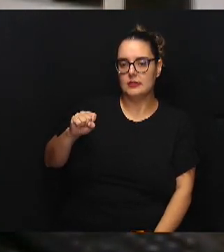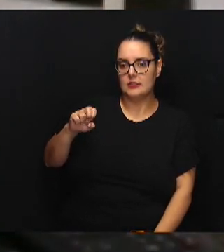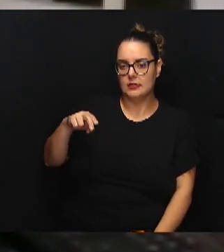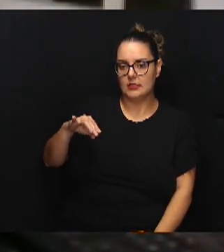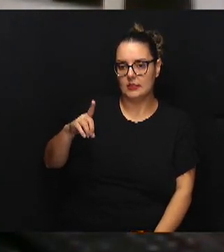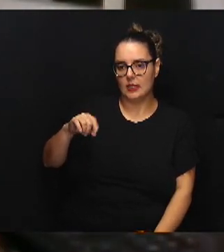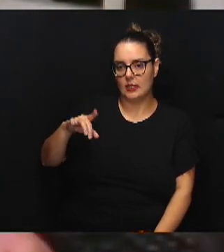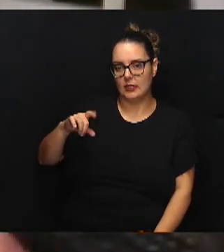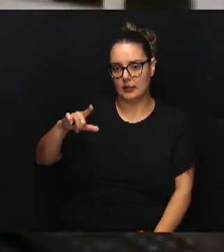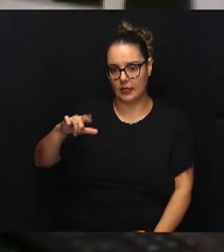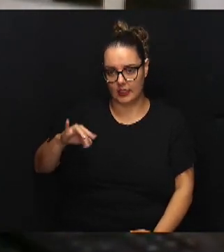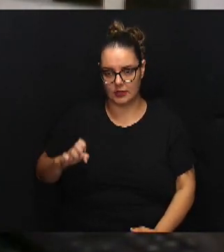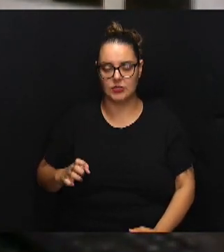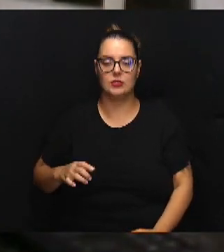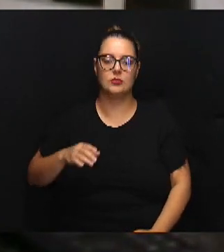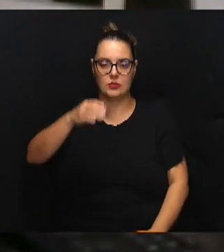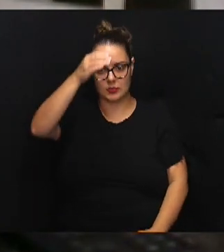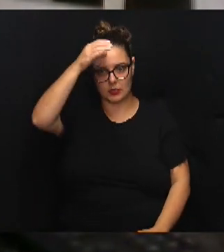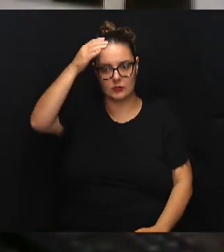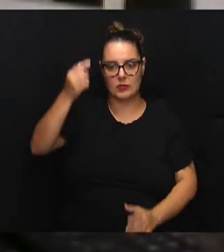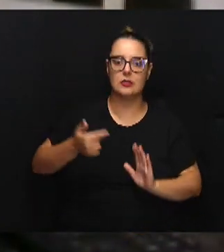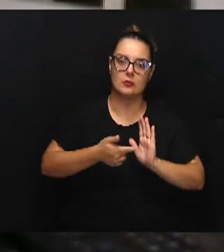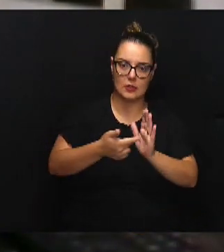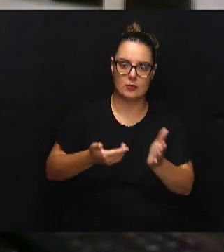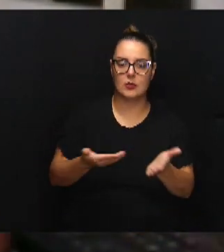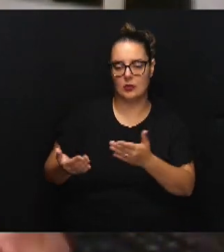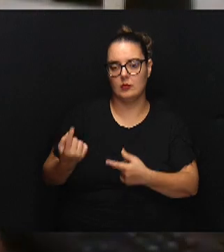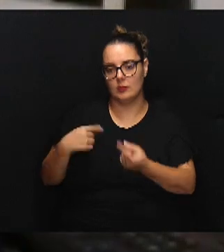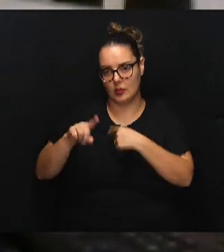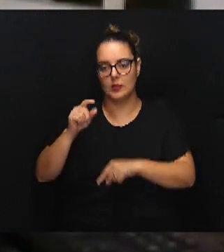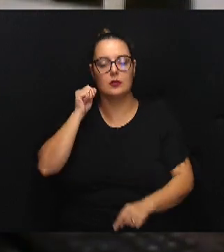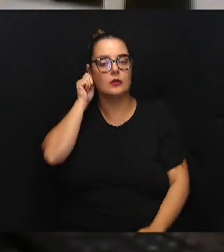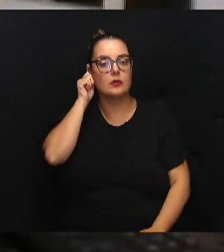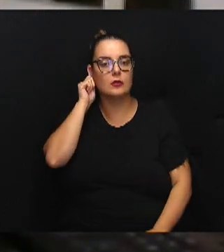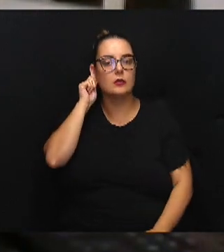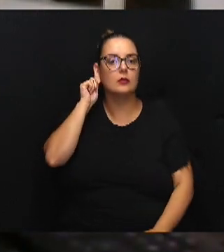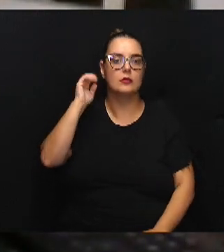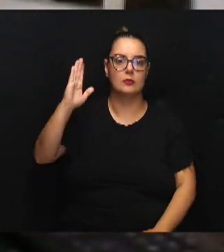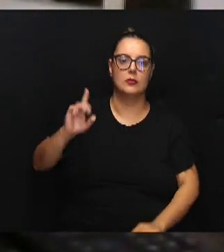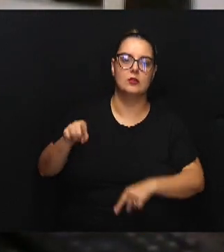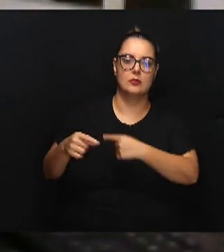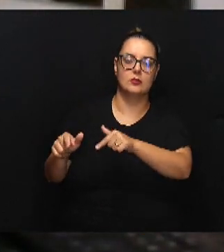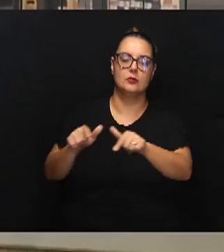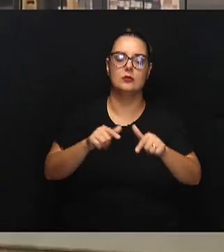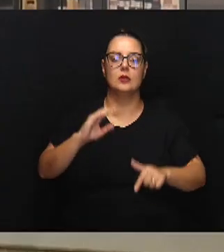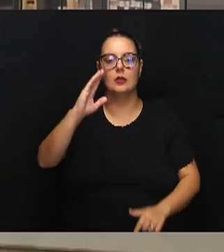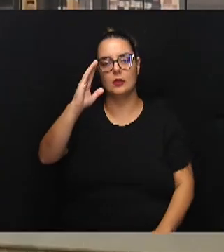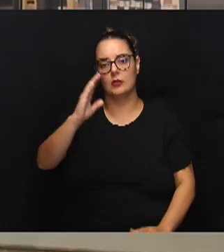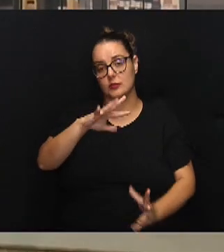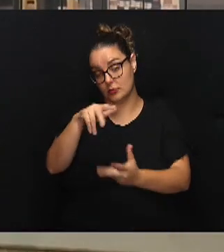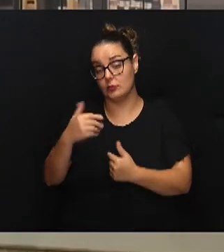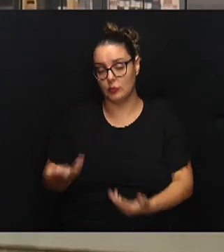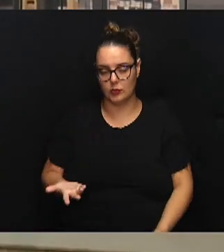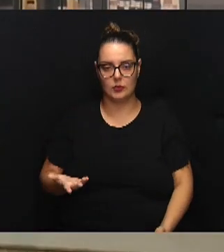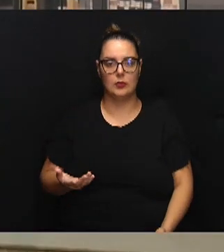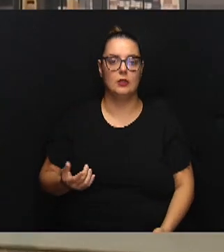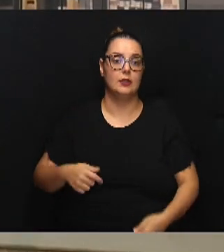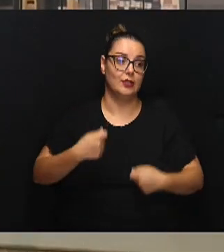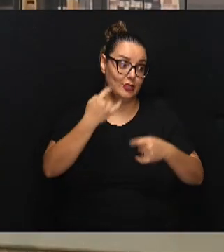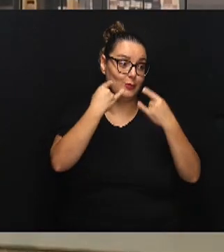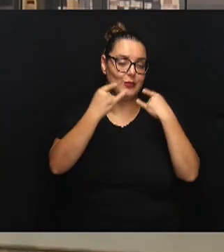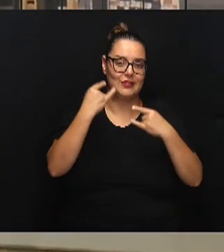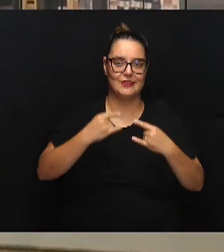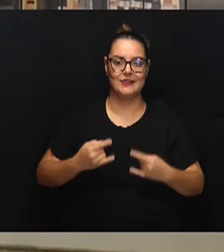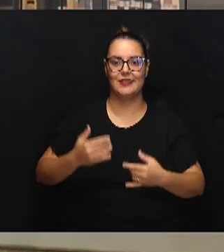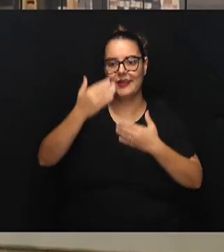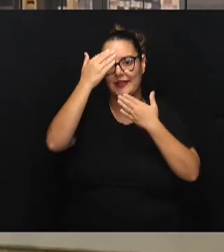e estudos aí de bem-sucedidos que a gente tem no Brasil e em outros lugares do mundo. E a gente precisa muito de inspiração.